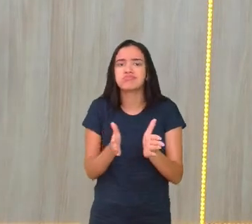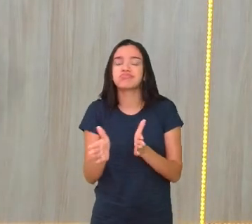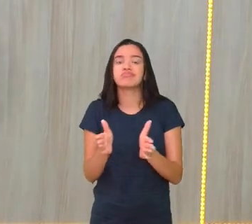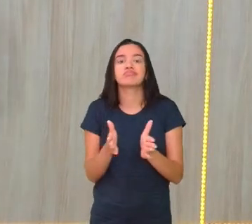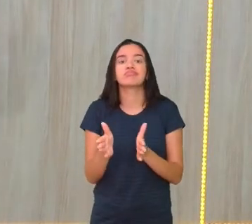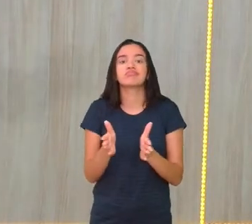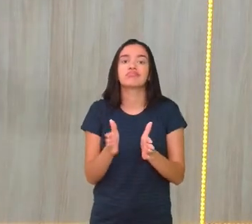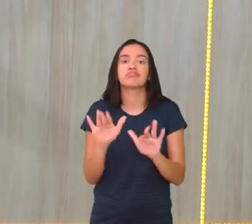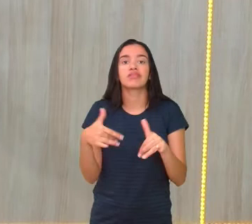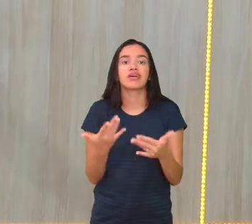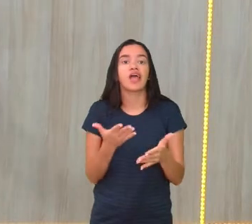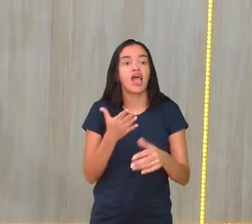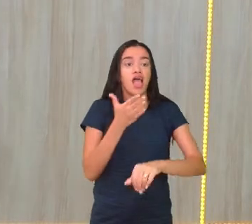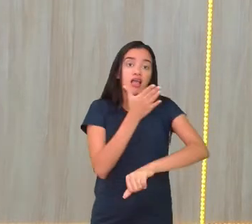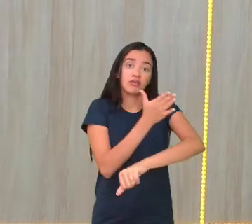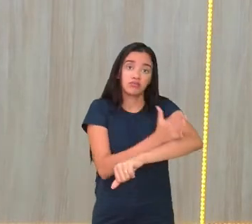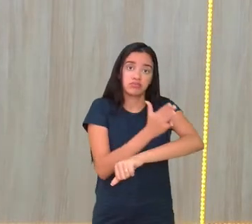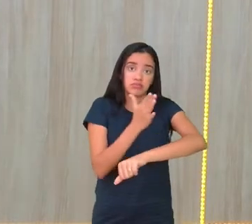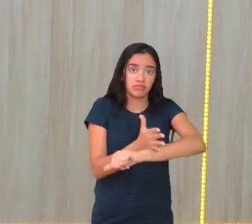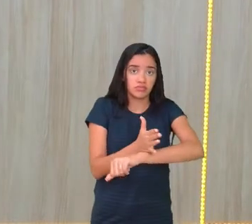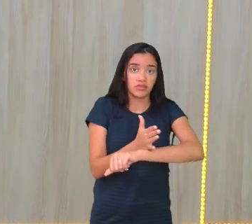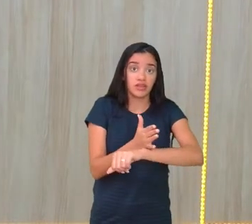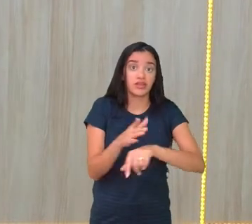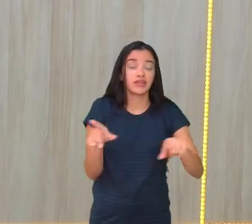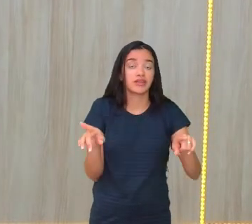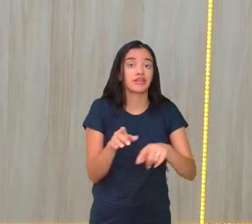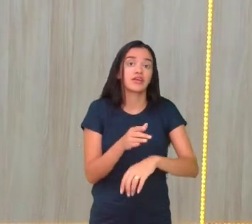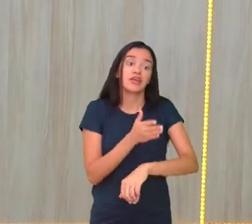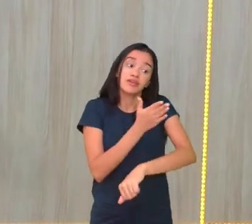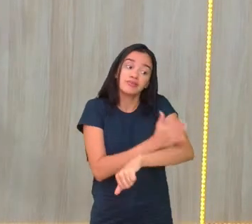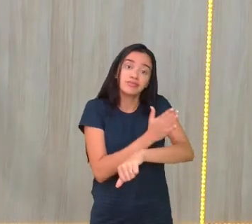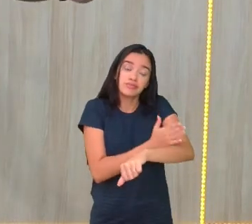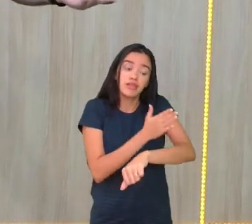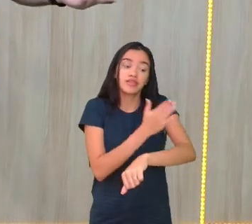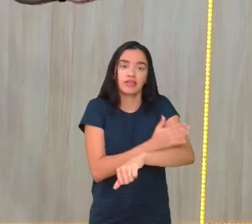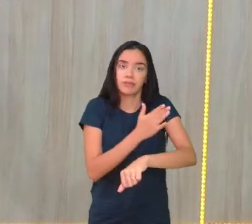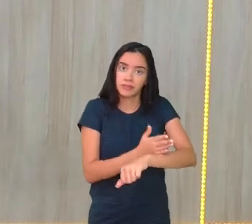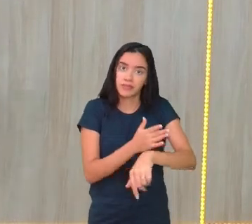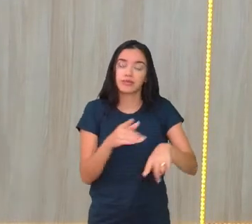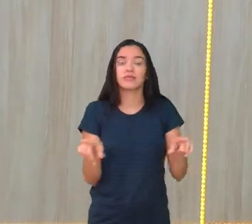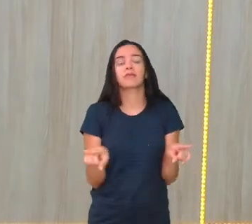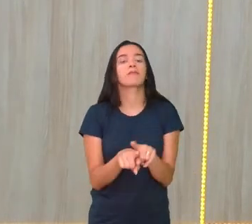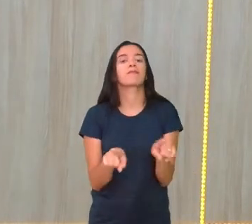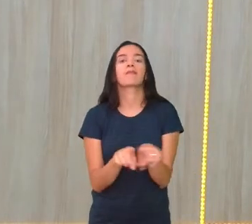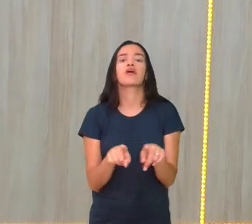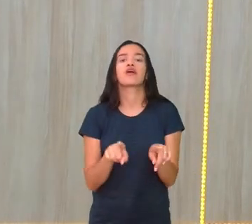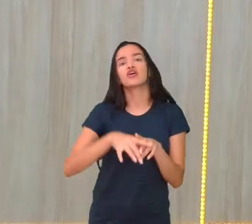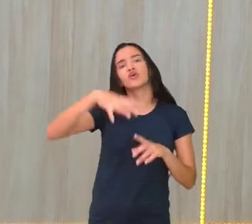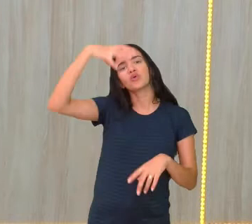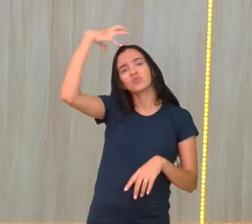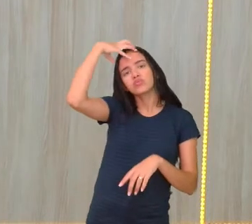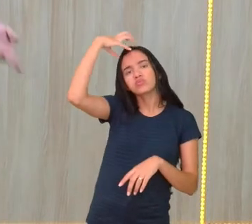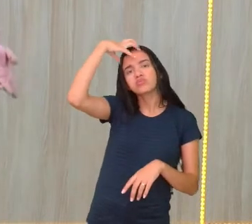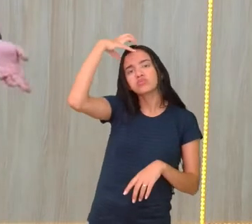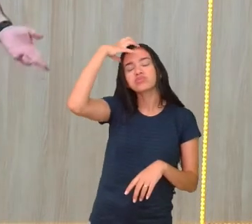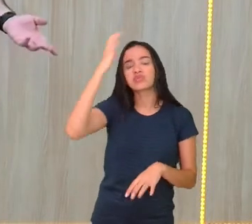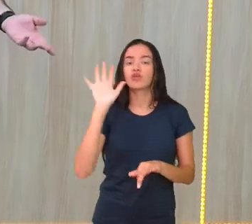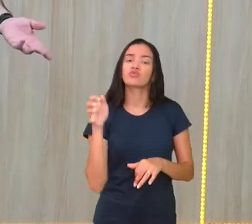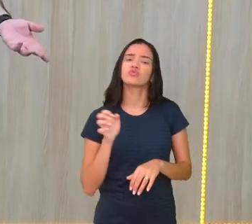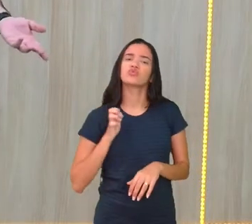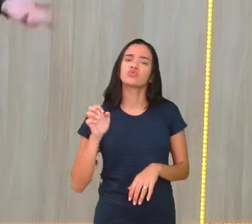chamada Idade Média para a Idade Moderna. E na Idade Média, os nobres se ocupavam com a